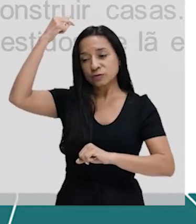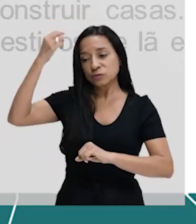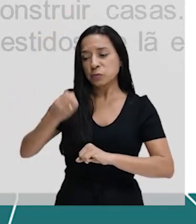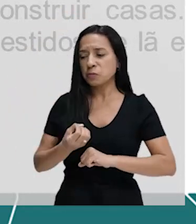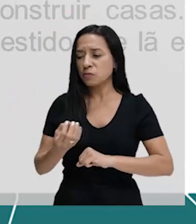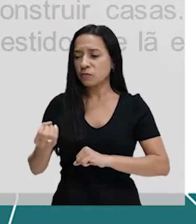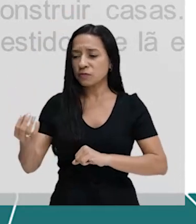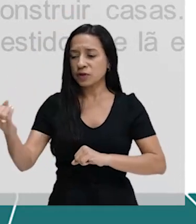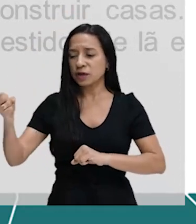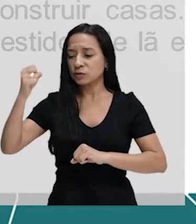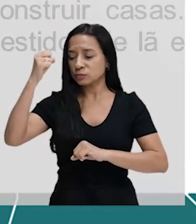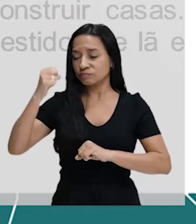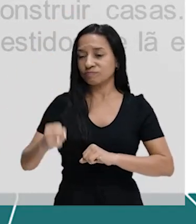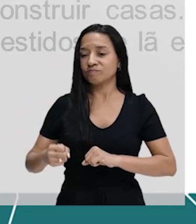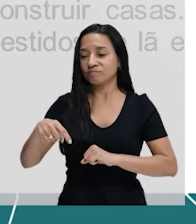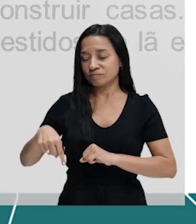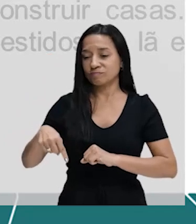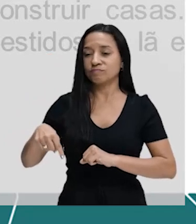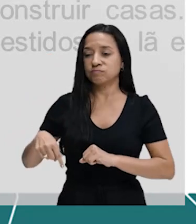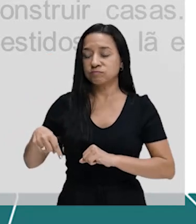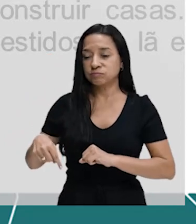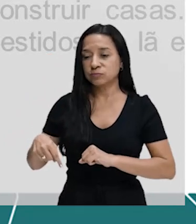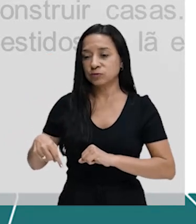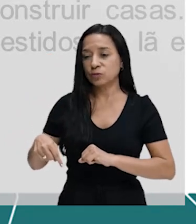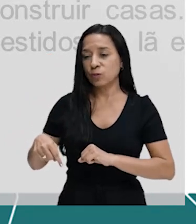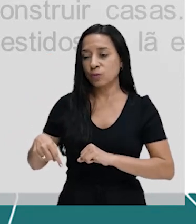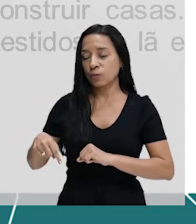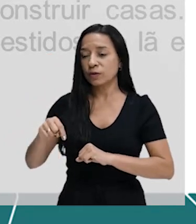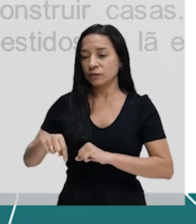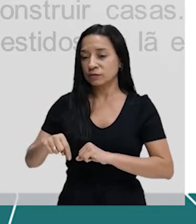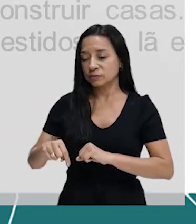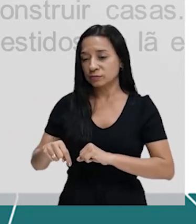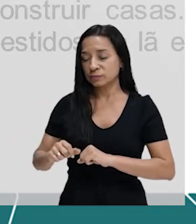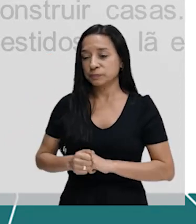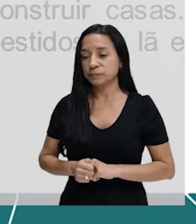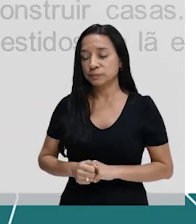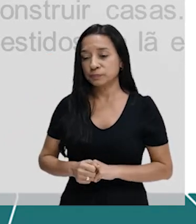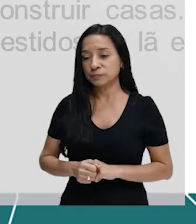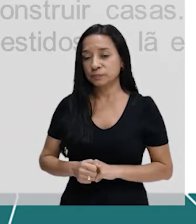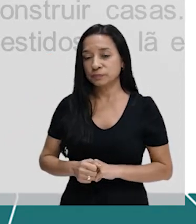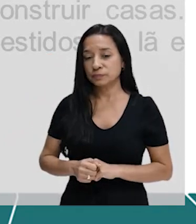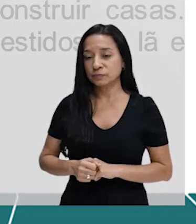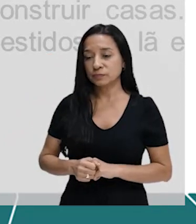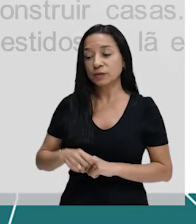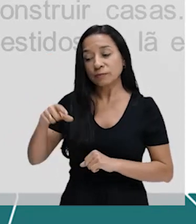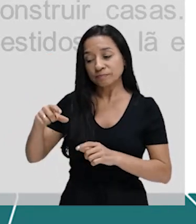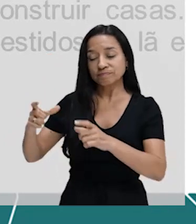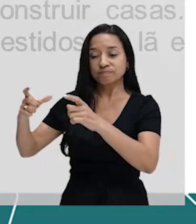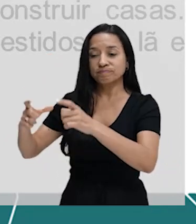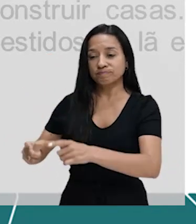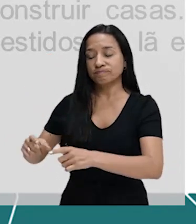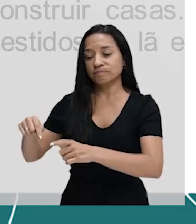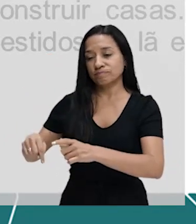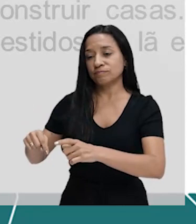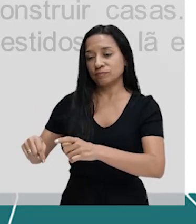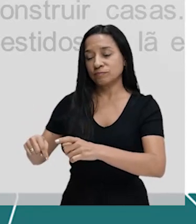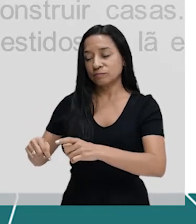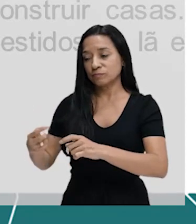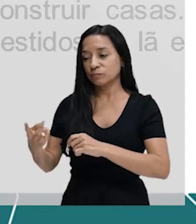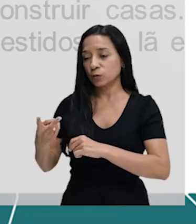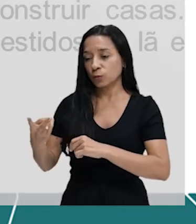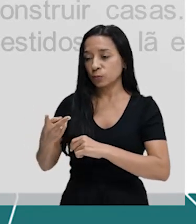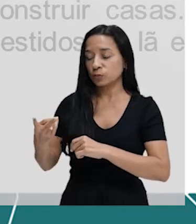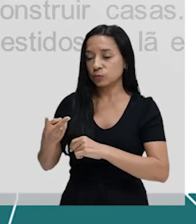o cetro afundou na colina Wanacauri. Nesse lugar,